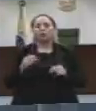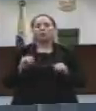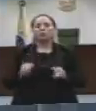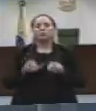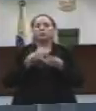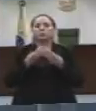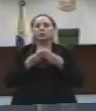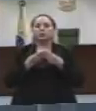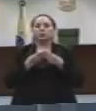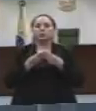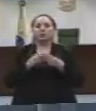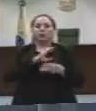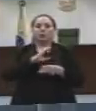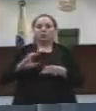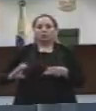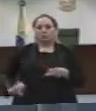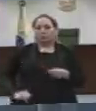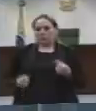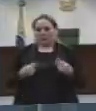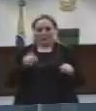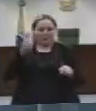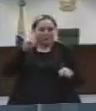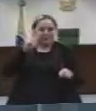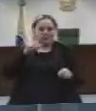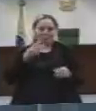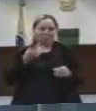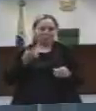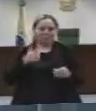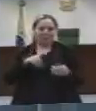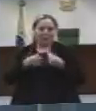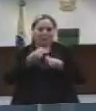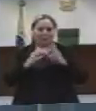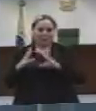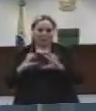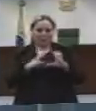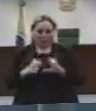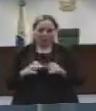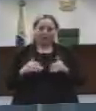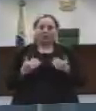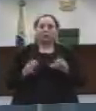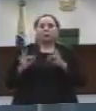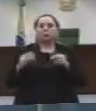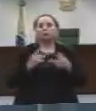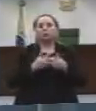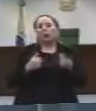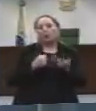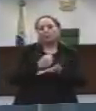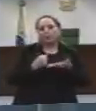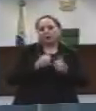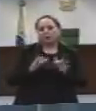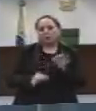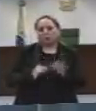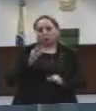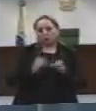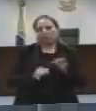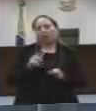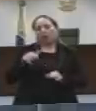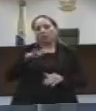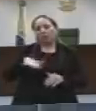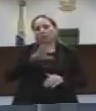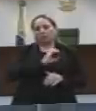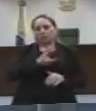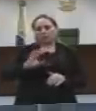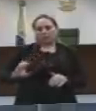quanto a história não há que se brigar contra ela então tudo que temos de acabou jurídico é dessa vertente judaico cristã